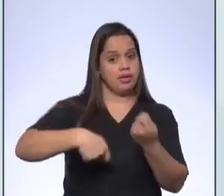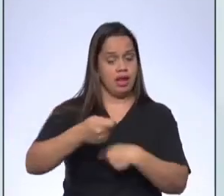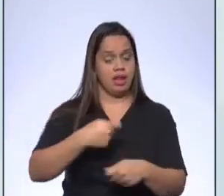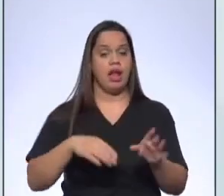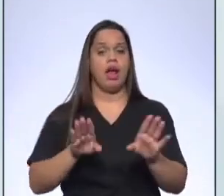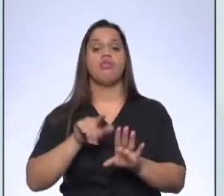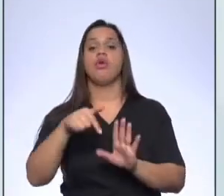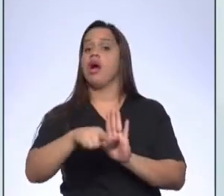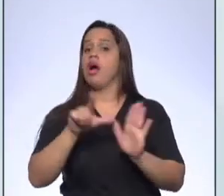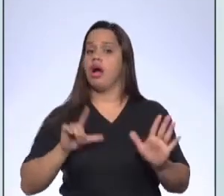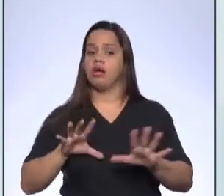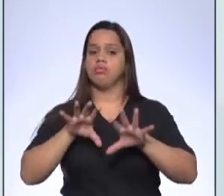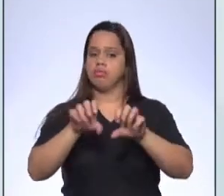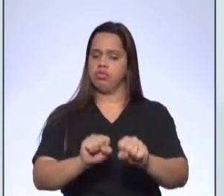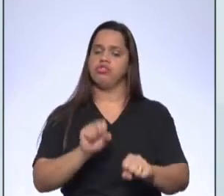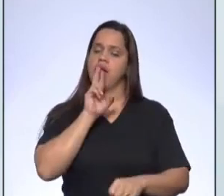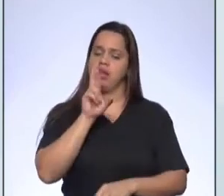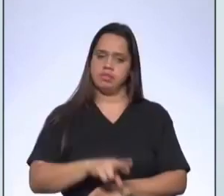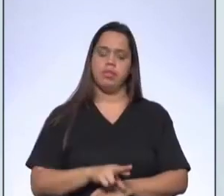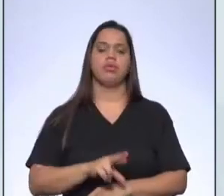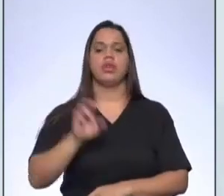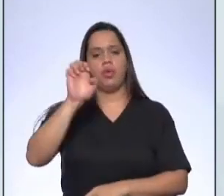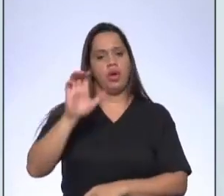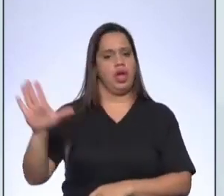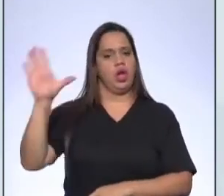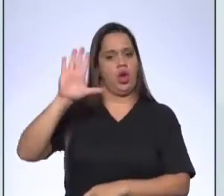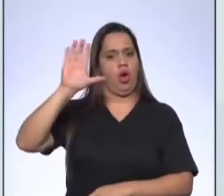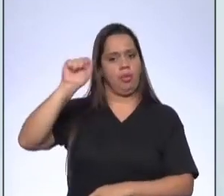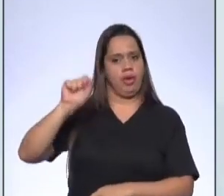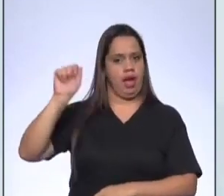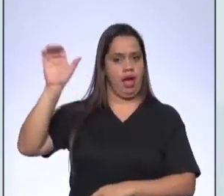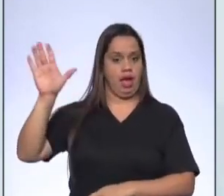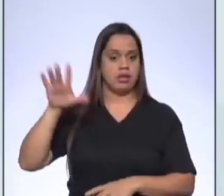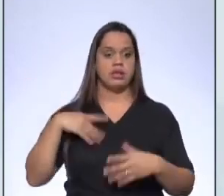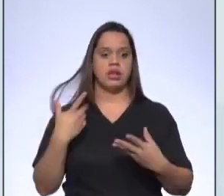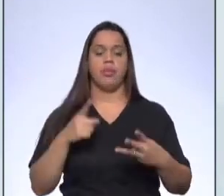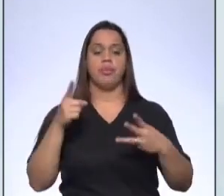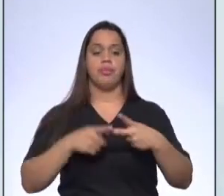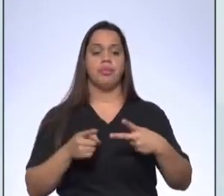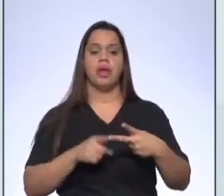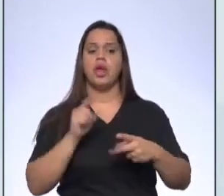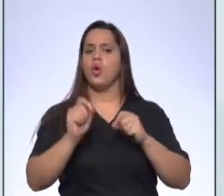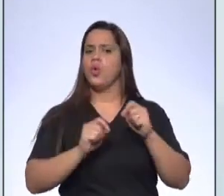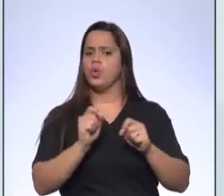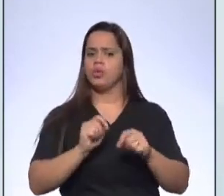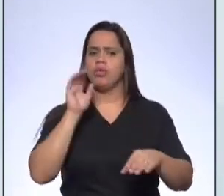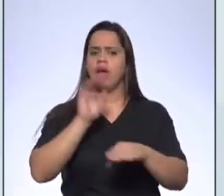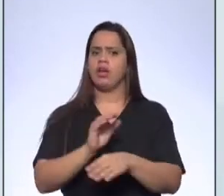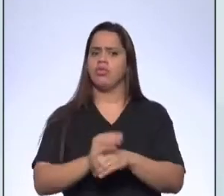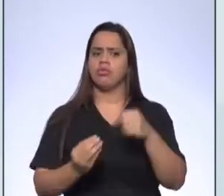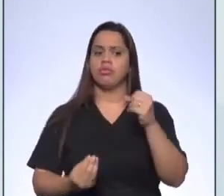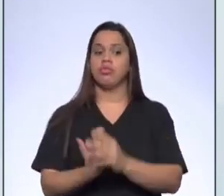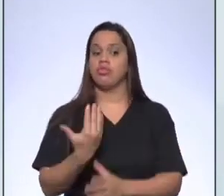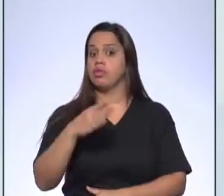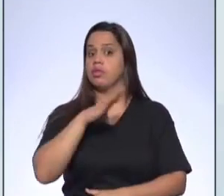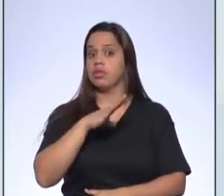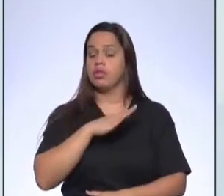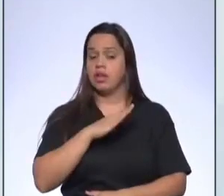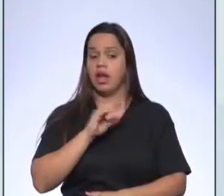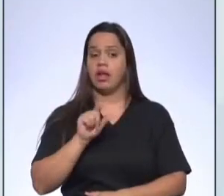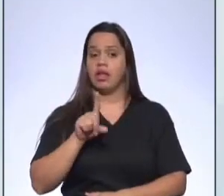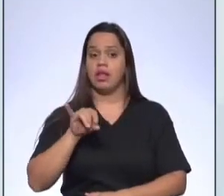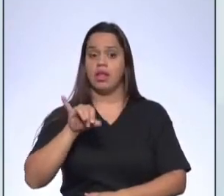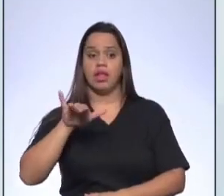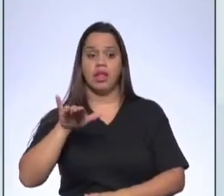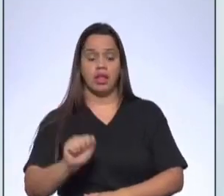a Europa e a Ásia. Conforme o texto, o que proporcionou o surgimento das cidades e aldeias? O desenvolvimento